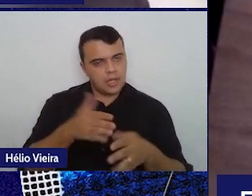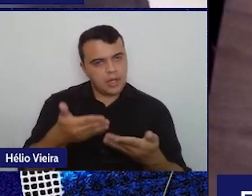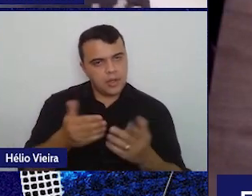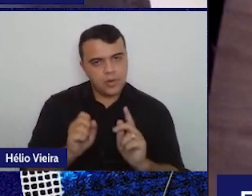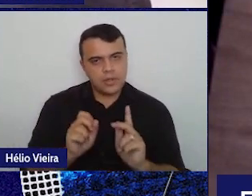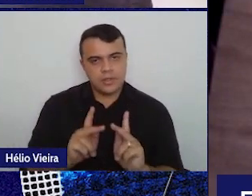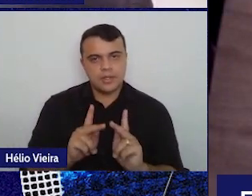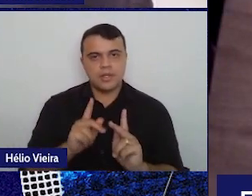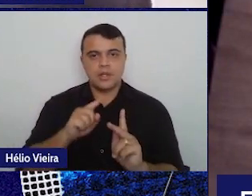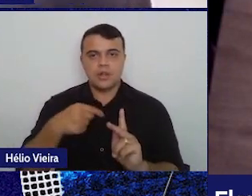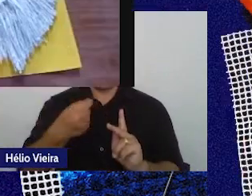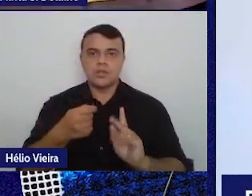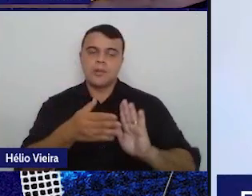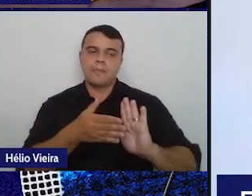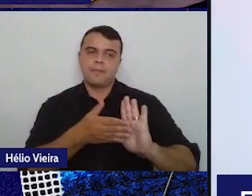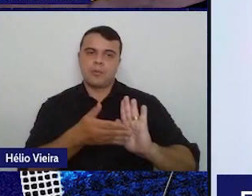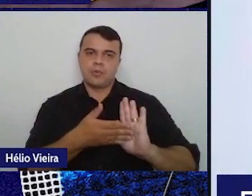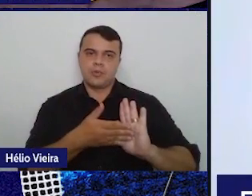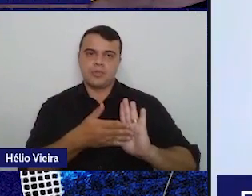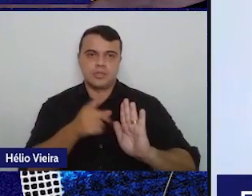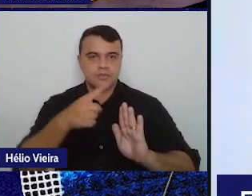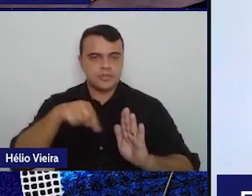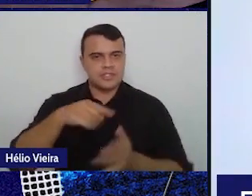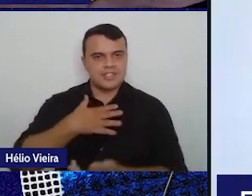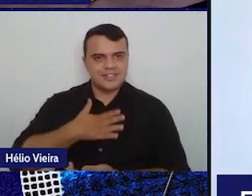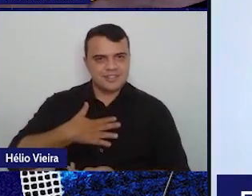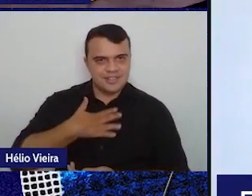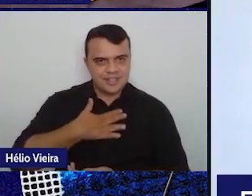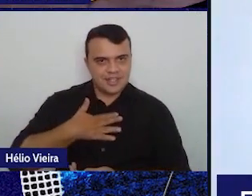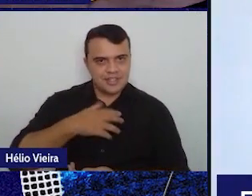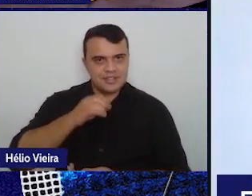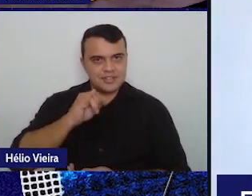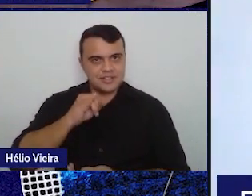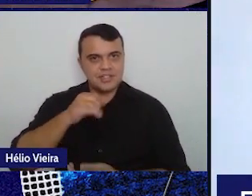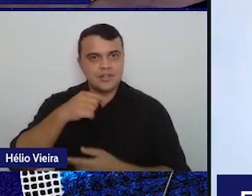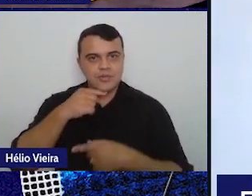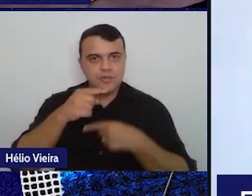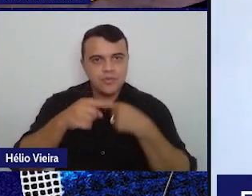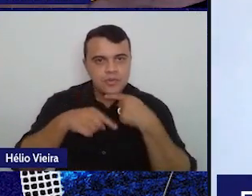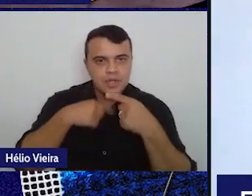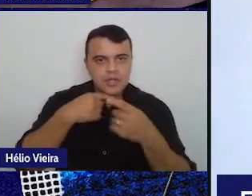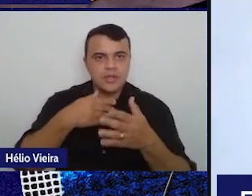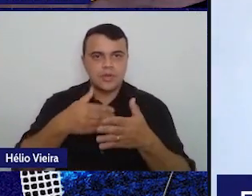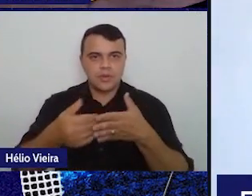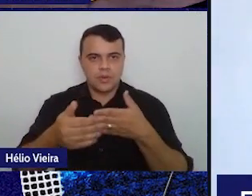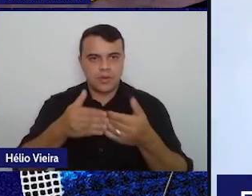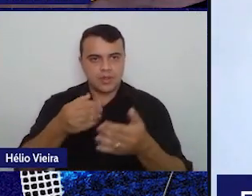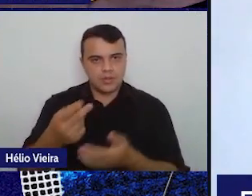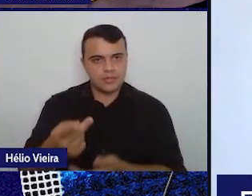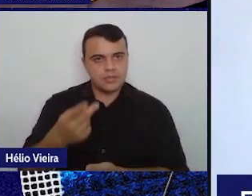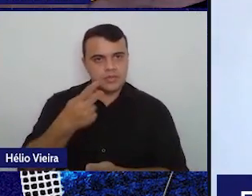gente. Essa foi a nossa proposta. Espero que vocês tenham gostado. Se tiver ficado alguma dúvida, vocês podem